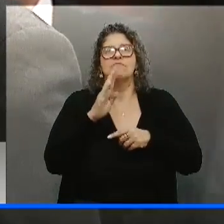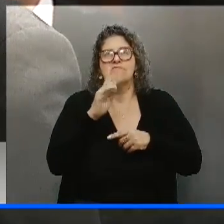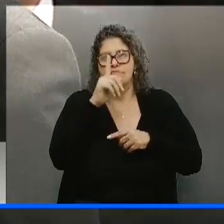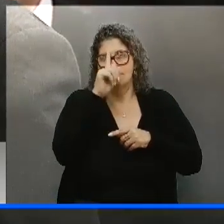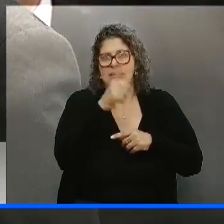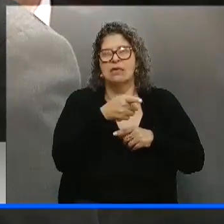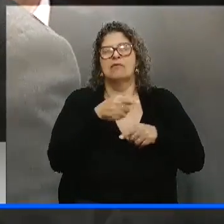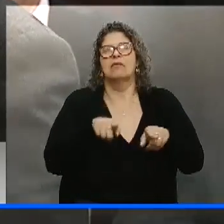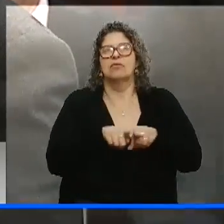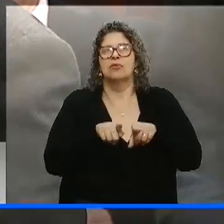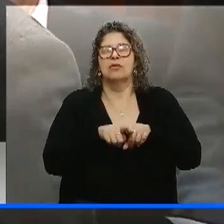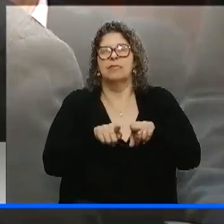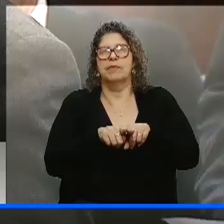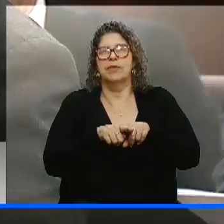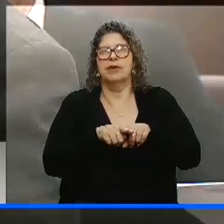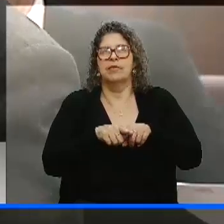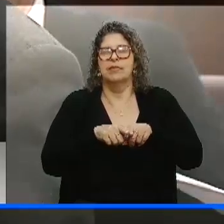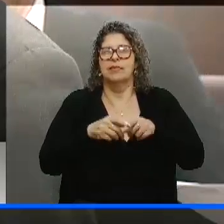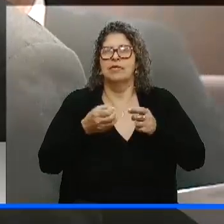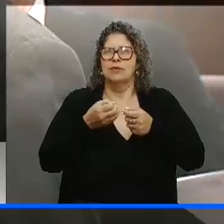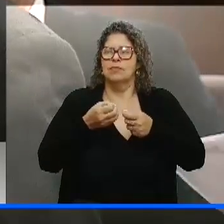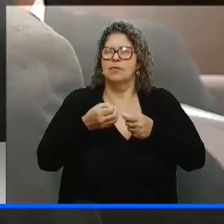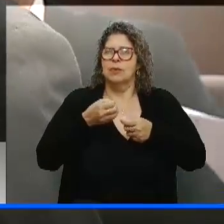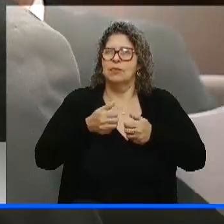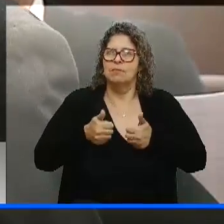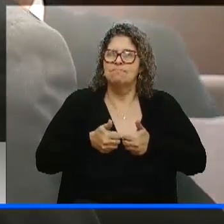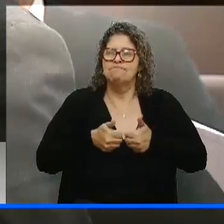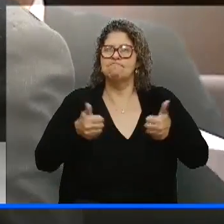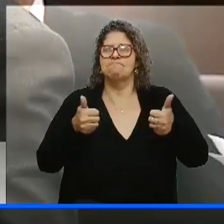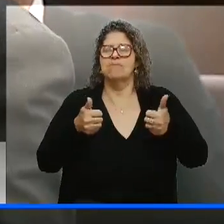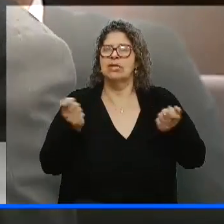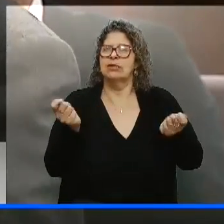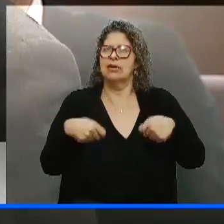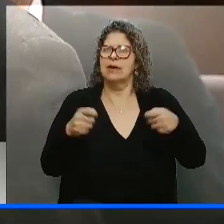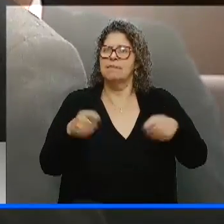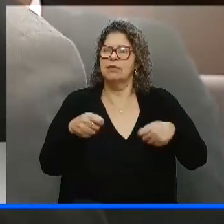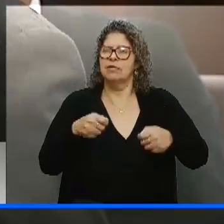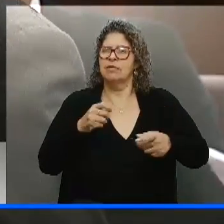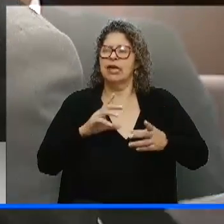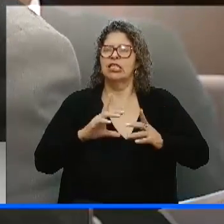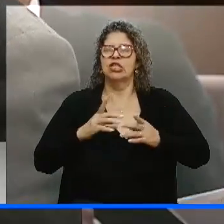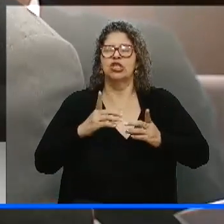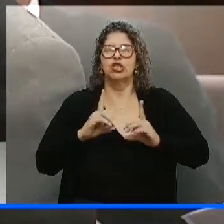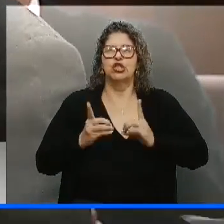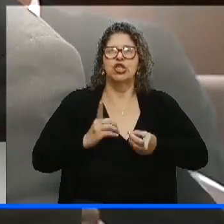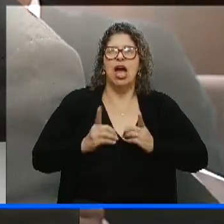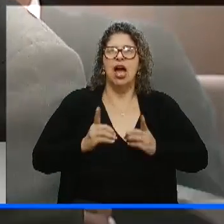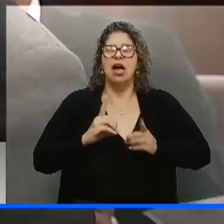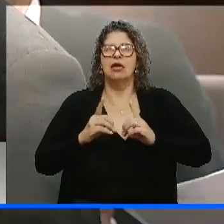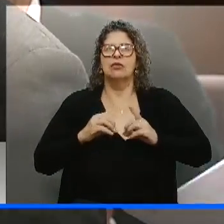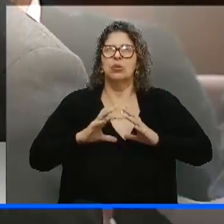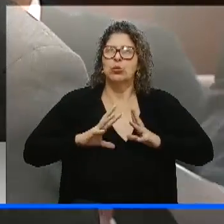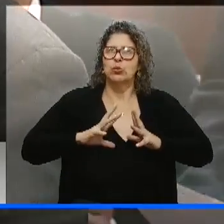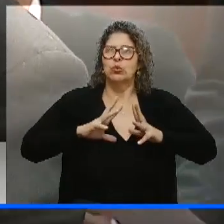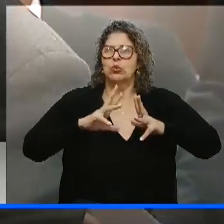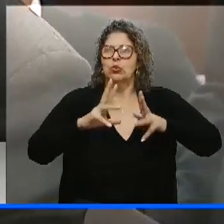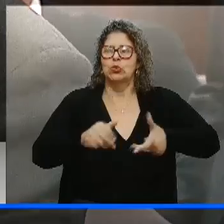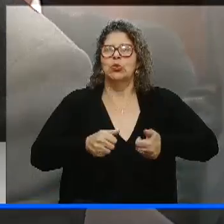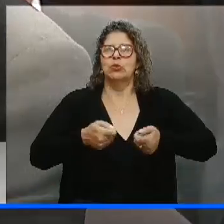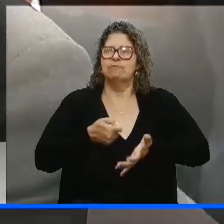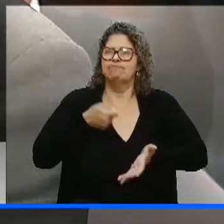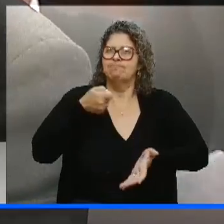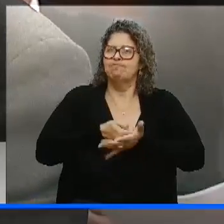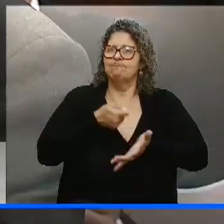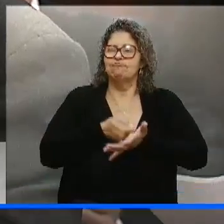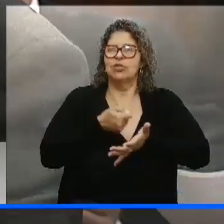marcado por grandes virtudes da ponderação da capacidade de diálogo da firmeza nas poses sonhos e ao mesmo tempo